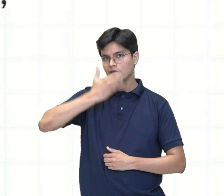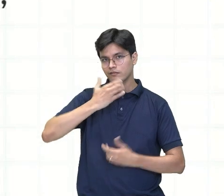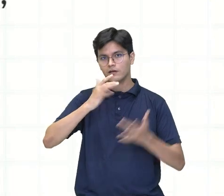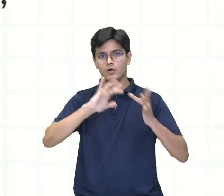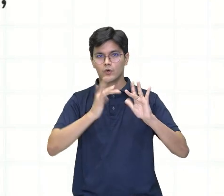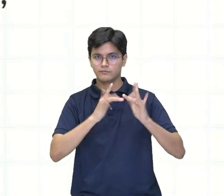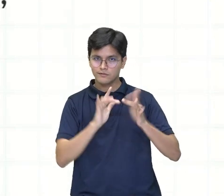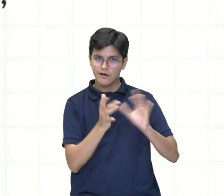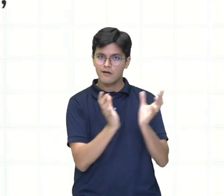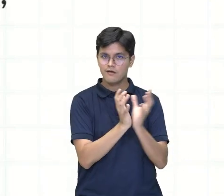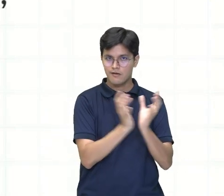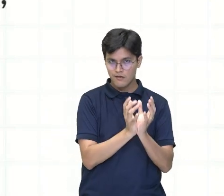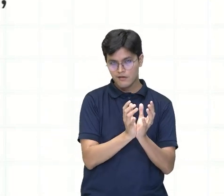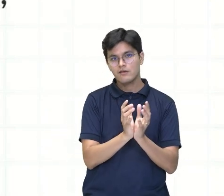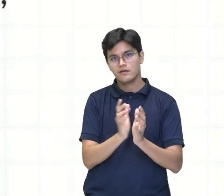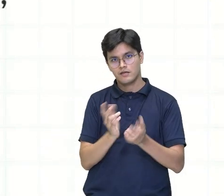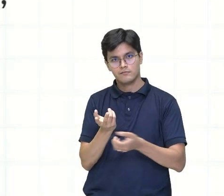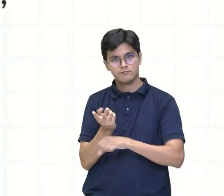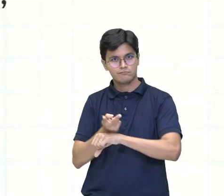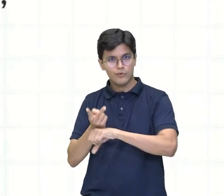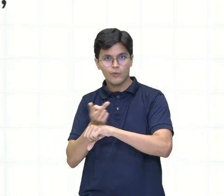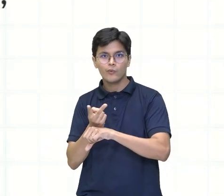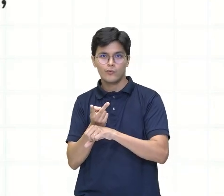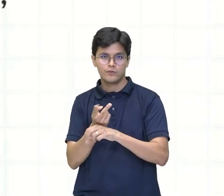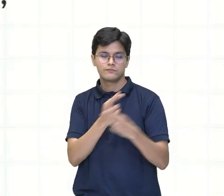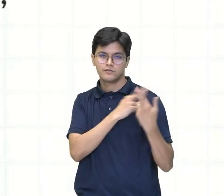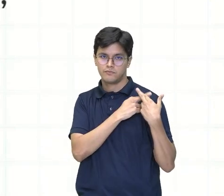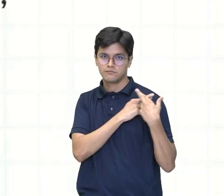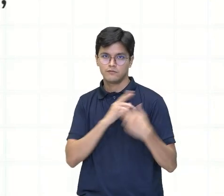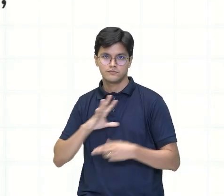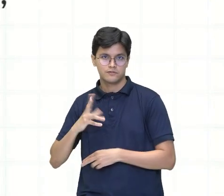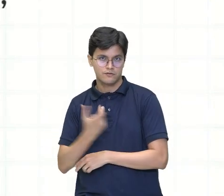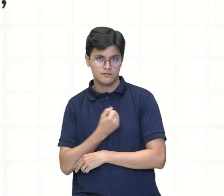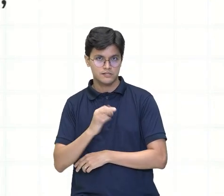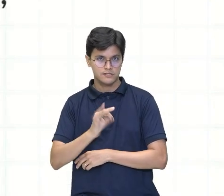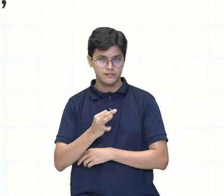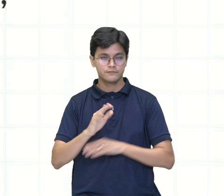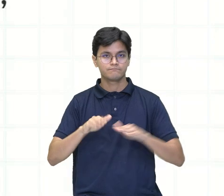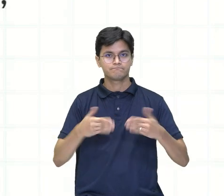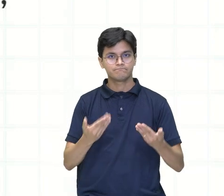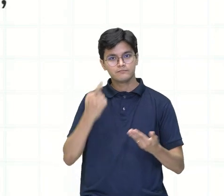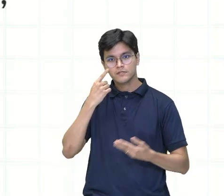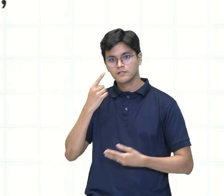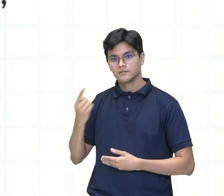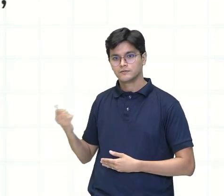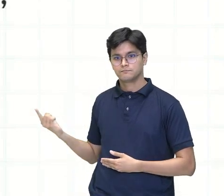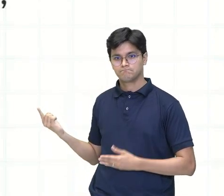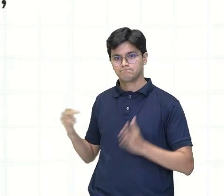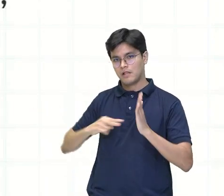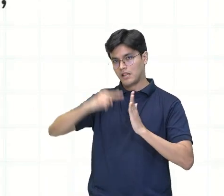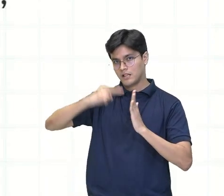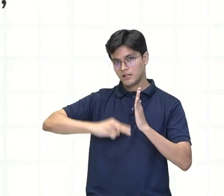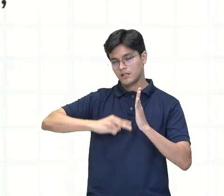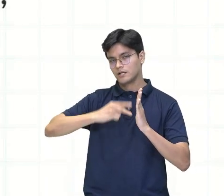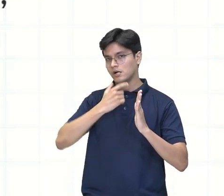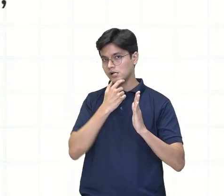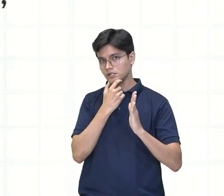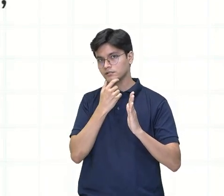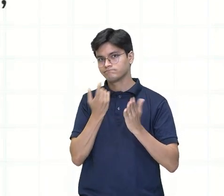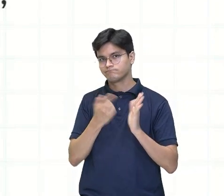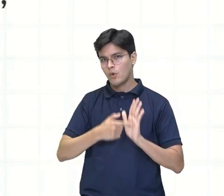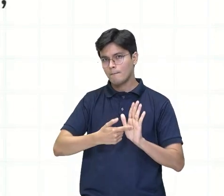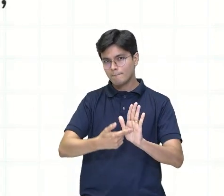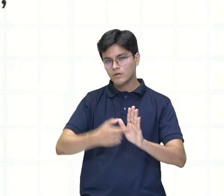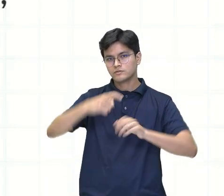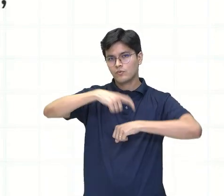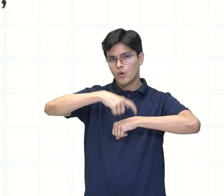communication, né, uma informação do iPhone Center, at around 10:30 p.m., né, esse aqui é o horário da noite,